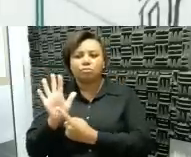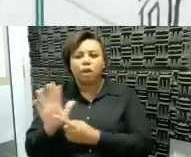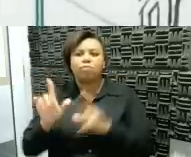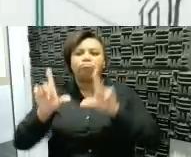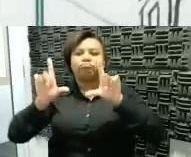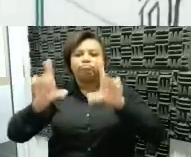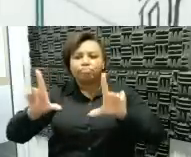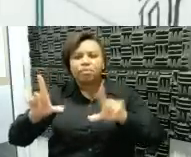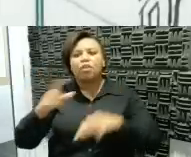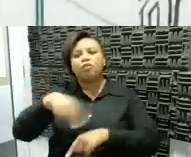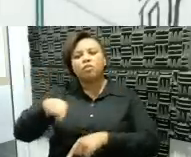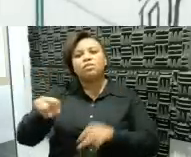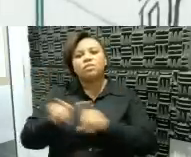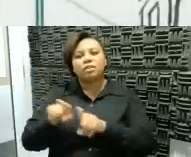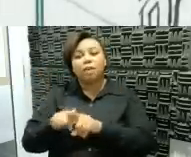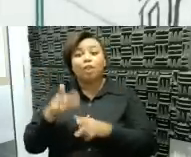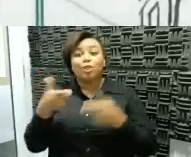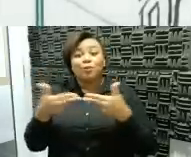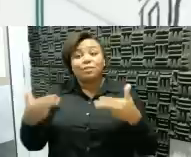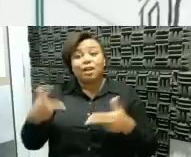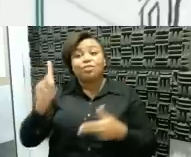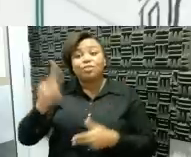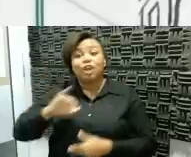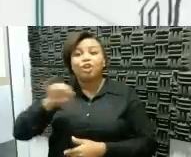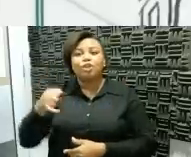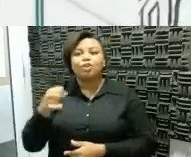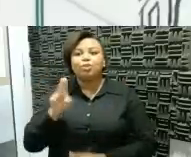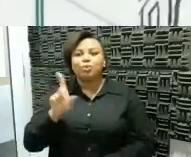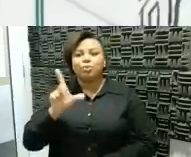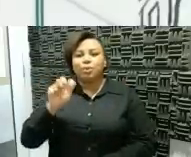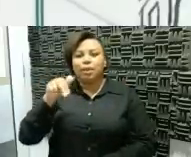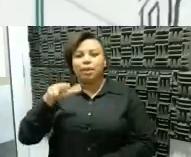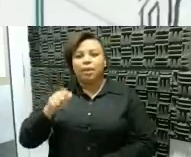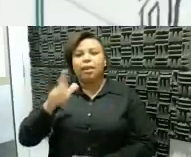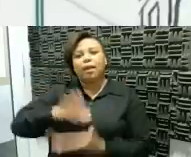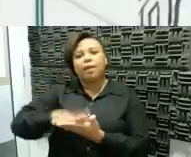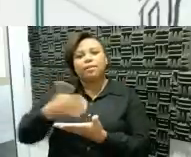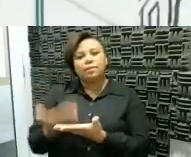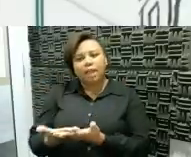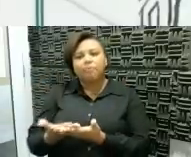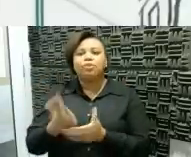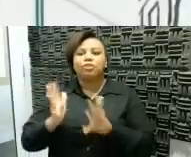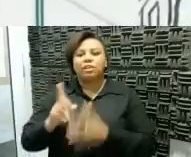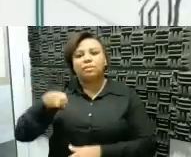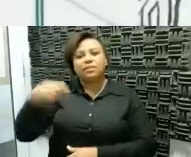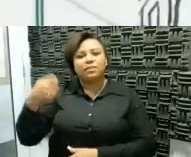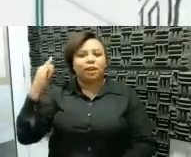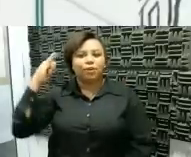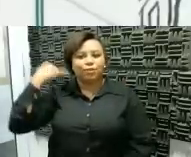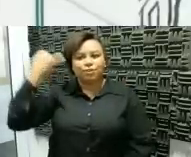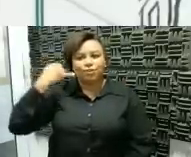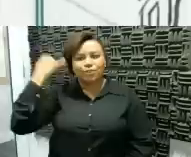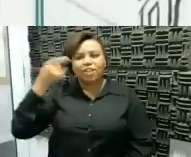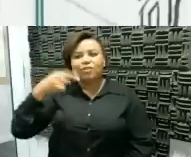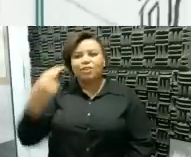também vão ter a novidade da Juliana a nossa eh tradutora de libras que vocês vão eh eh enxergar ela aqui à esquerda